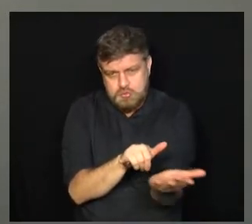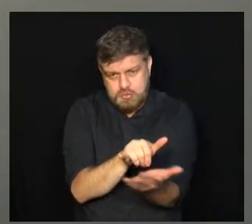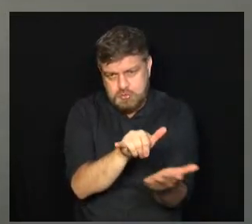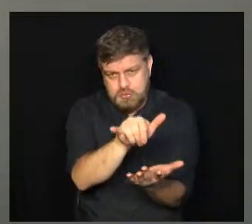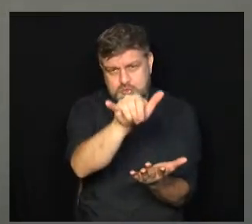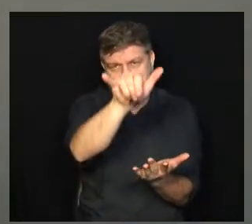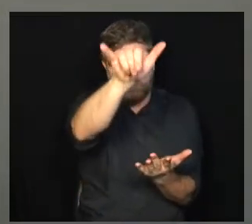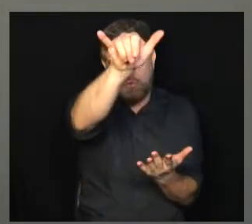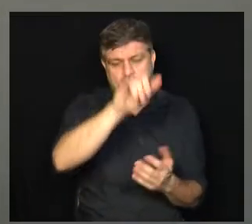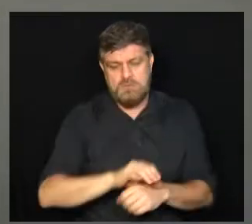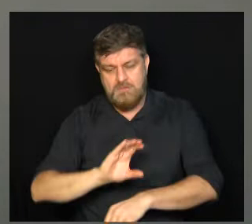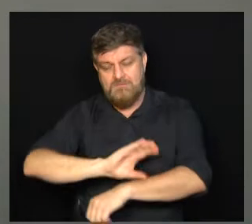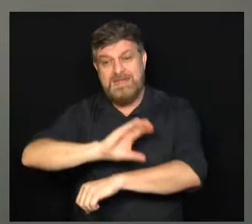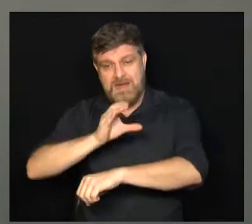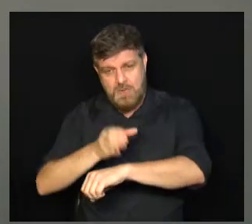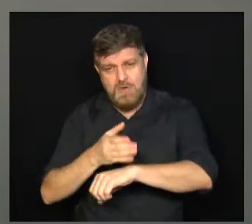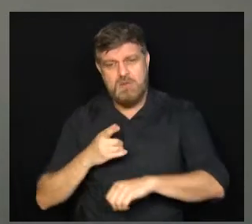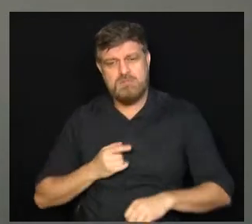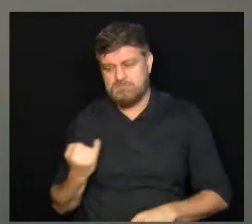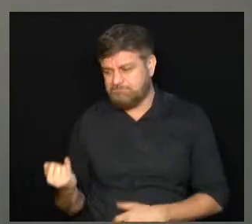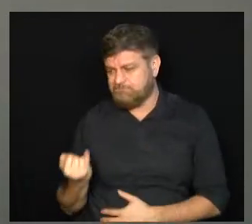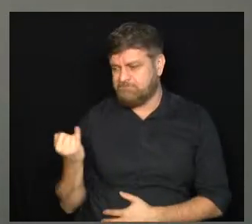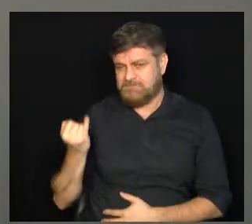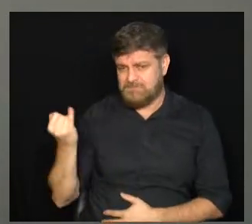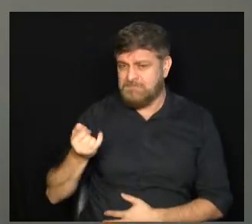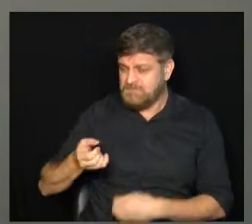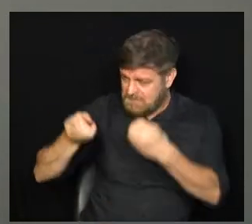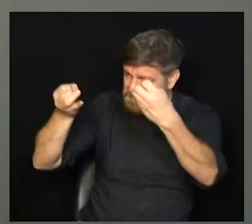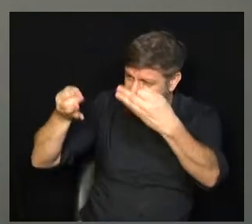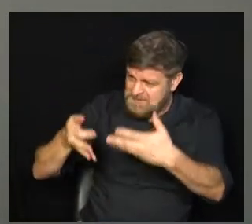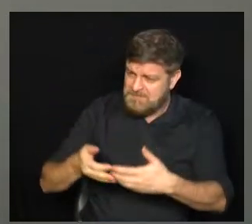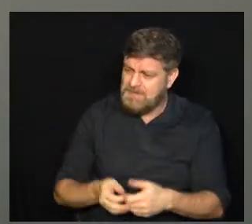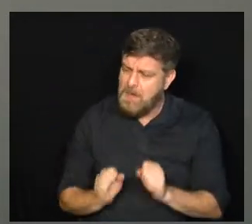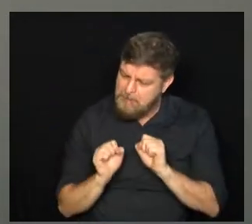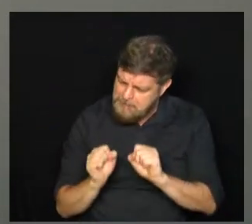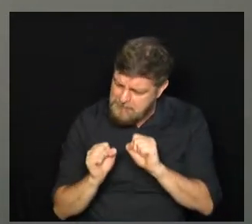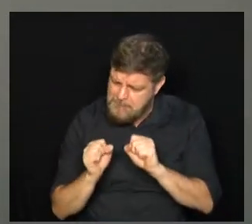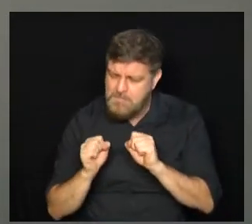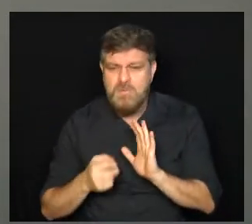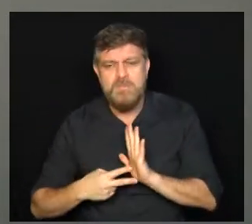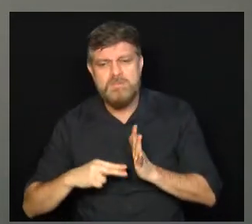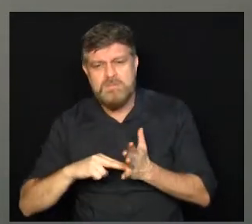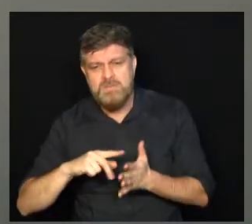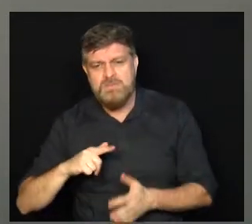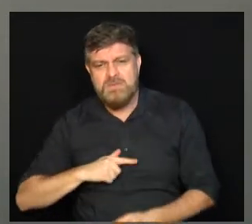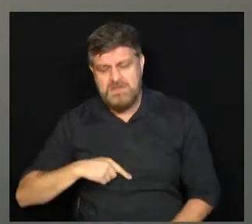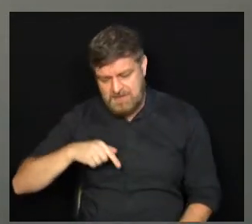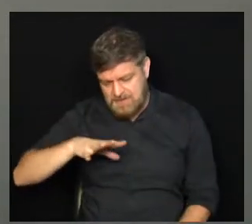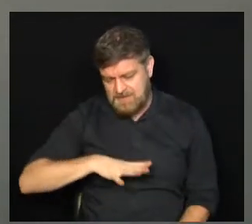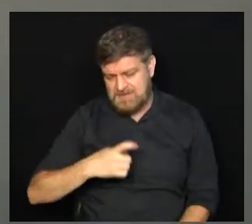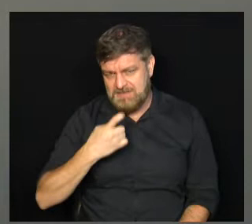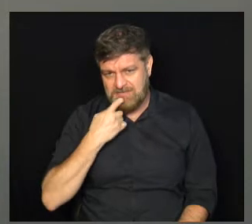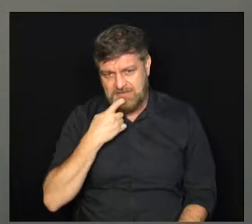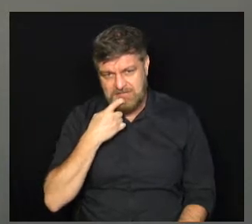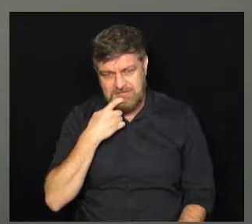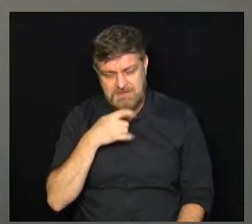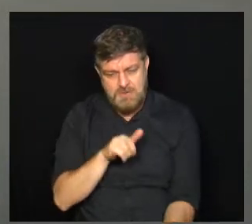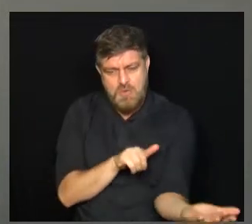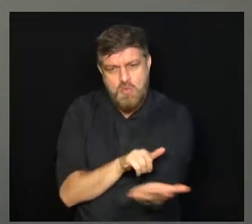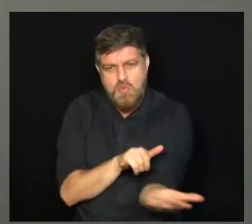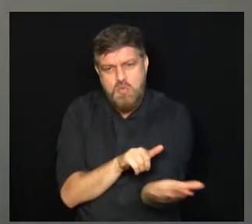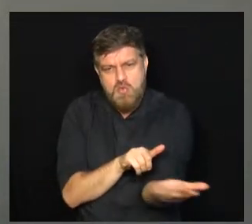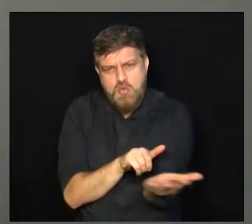pode ficar à vontade e falar sim sobre o Viracopos, sobre o que significa termos na nossa cidade um aeroporto